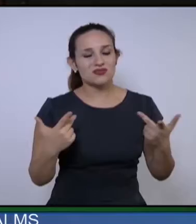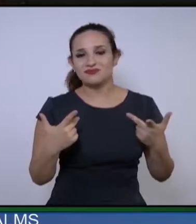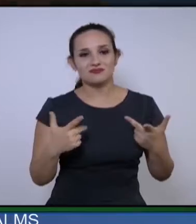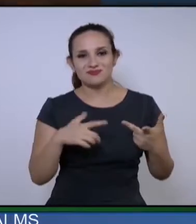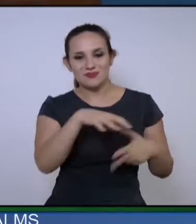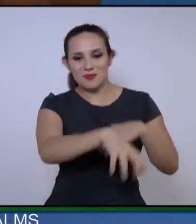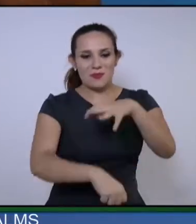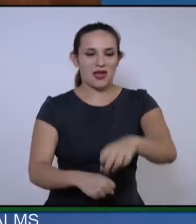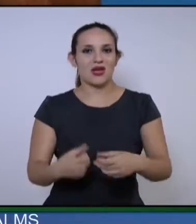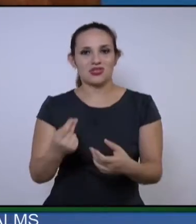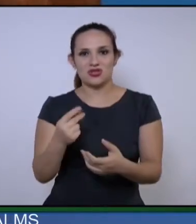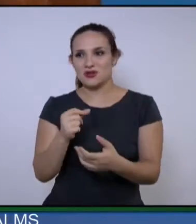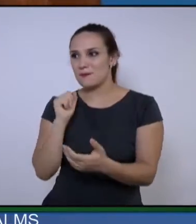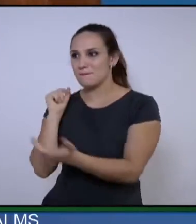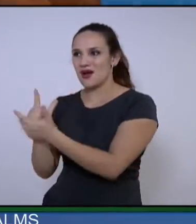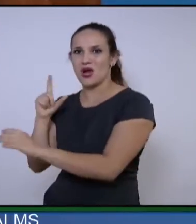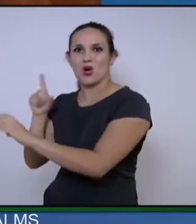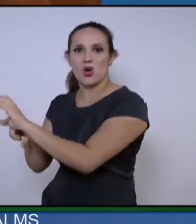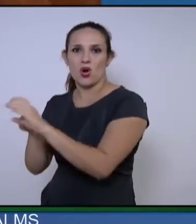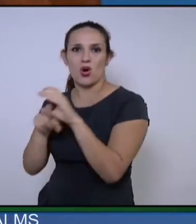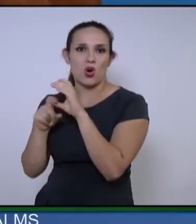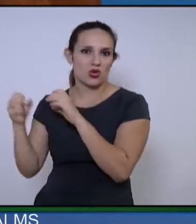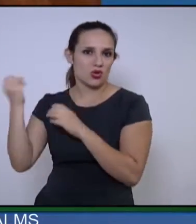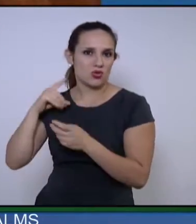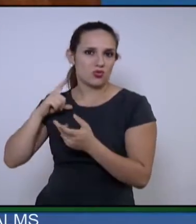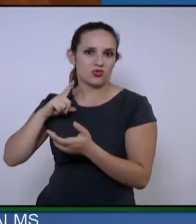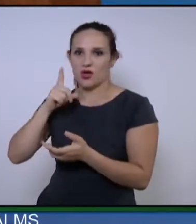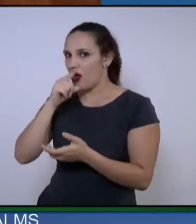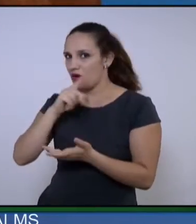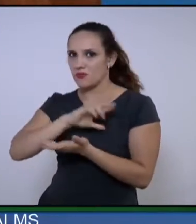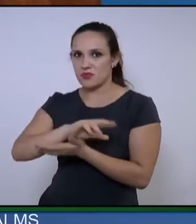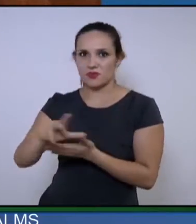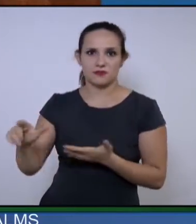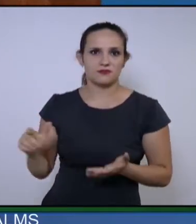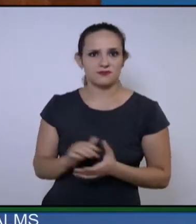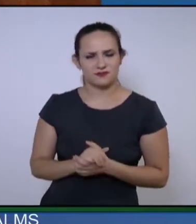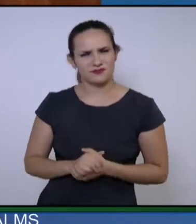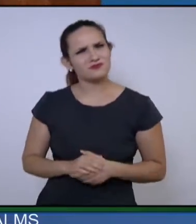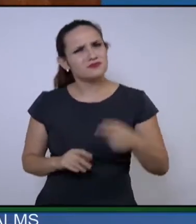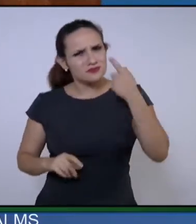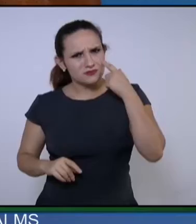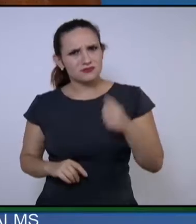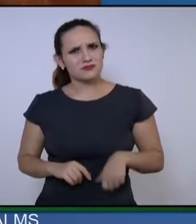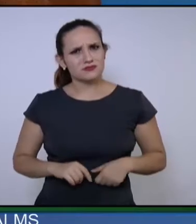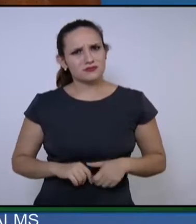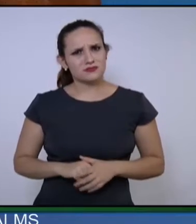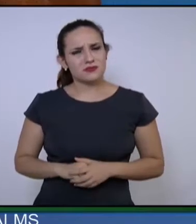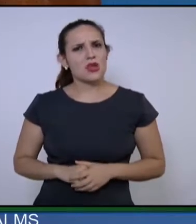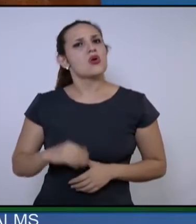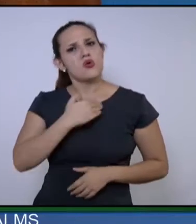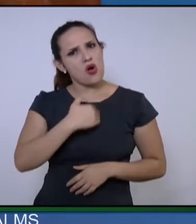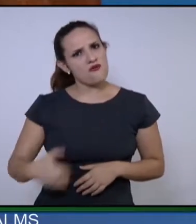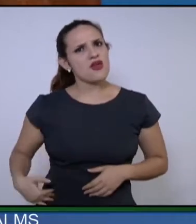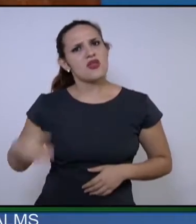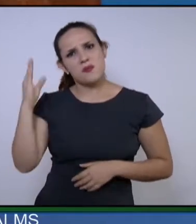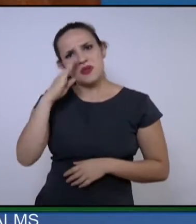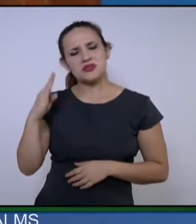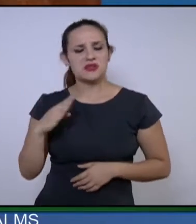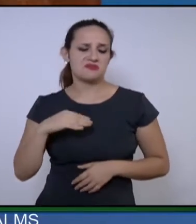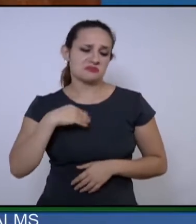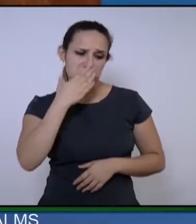colapso da corporação. Na verdade, é assim que o governo brasileiro trata as nossas